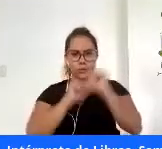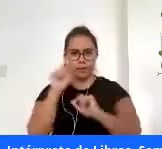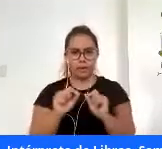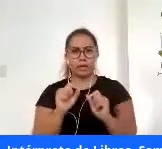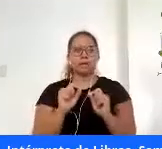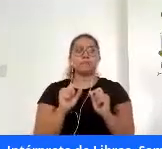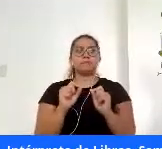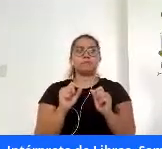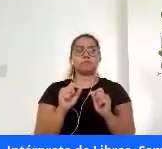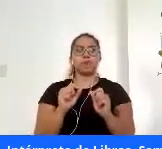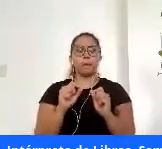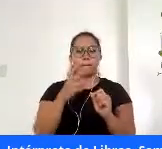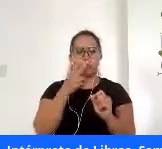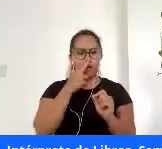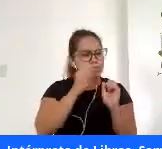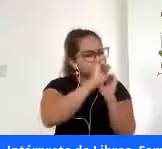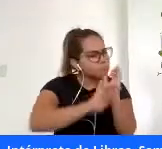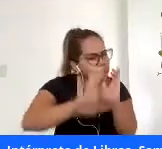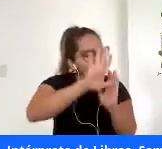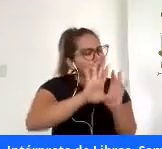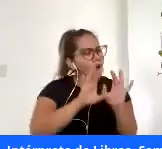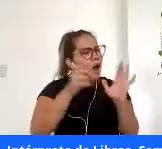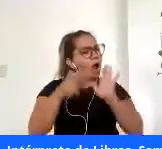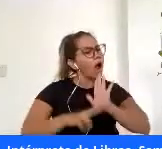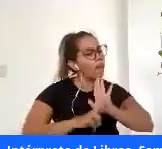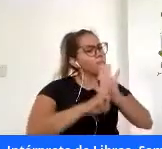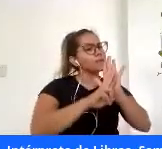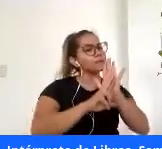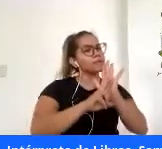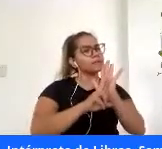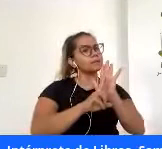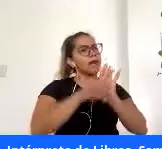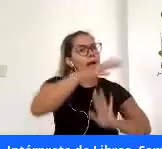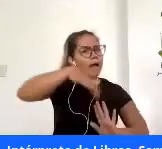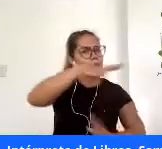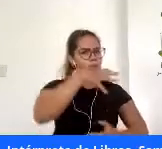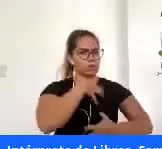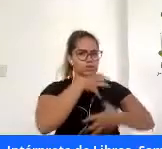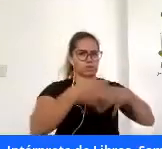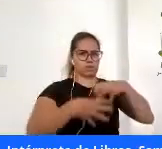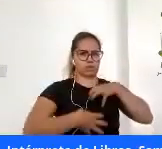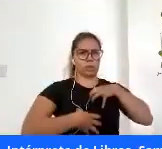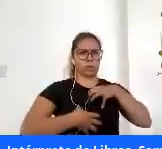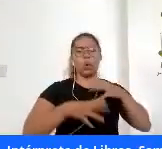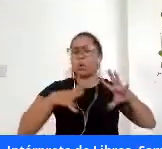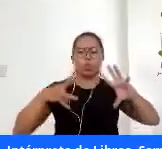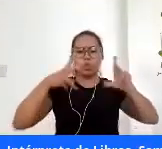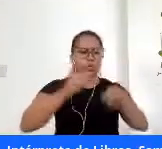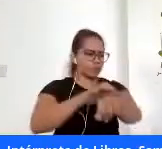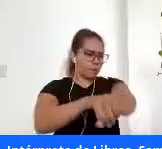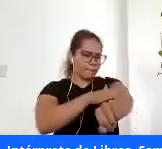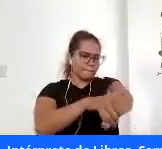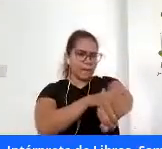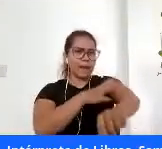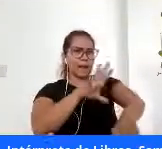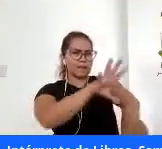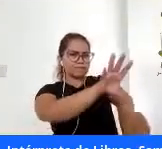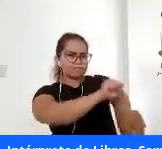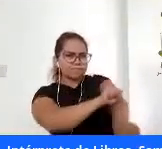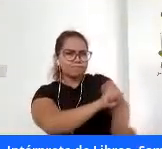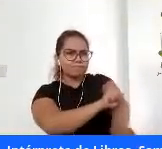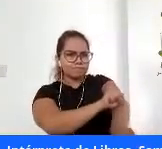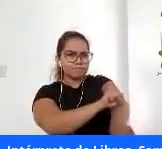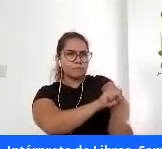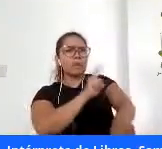um mapa representativo da região sensória. Então, tudo que a nossa pele sente, capta,